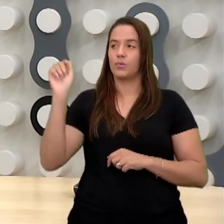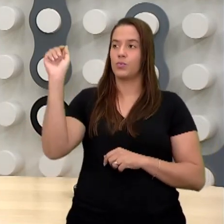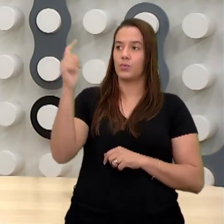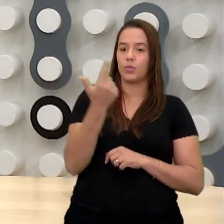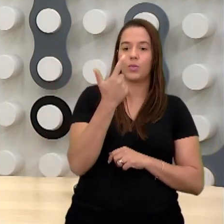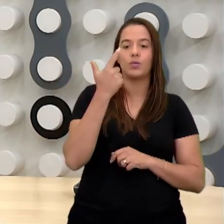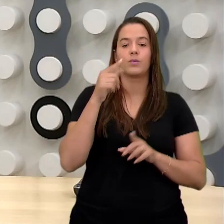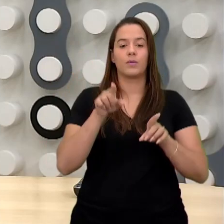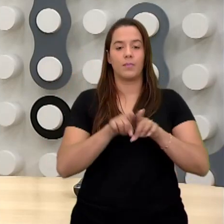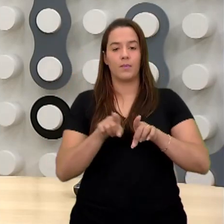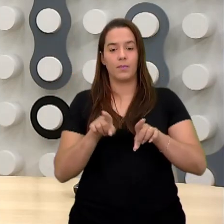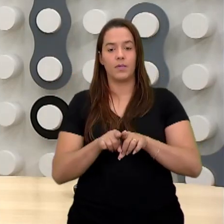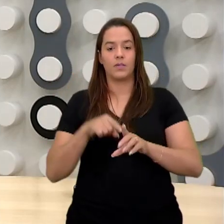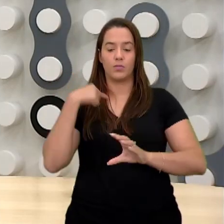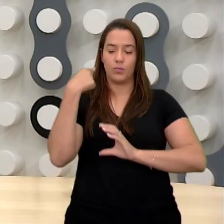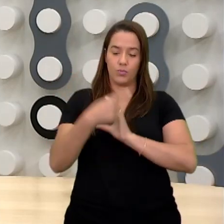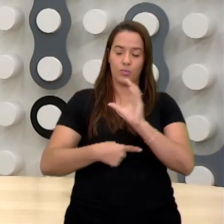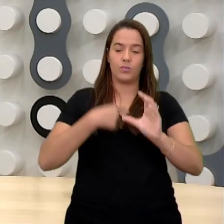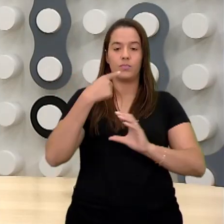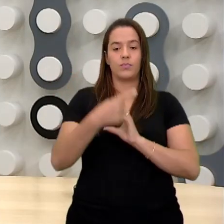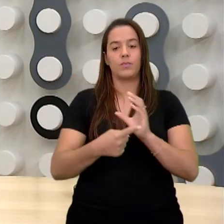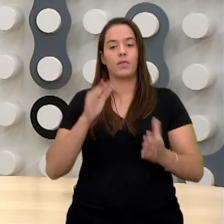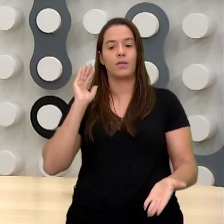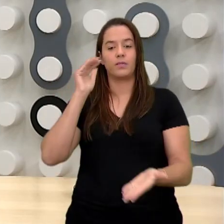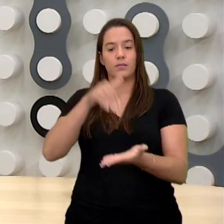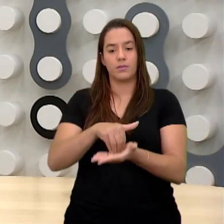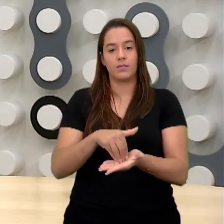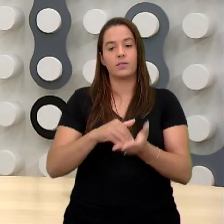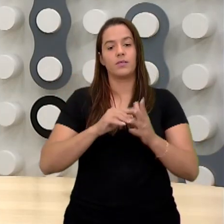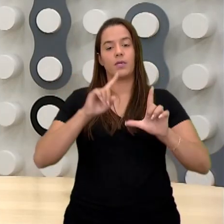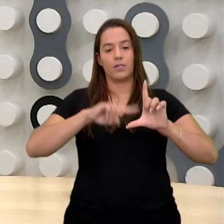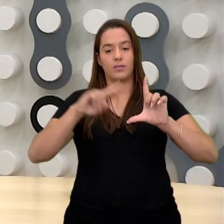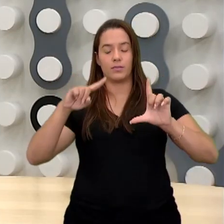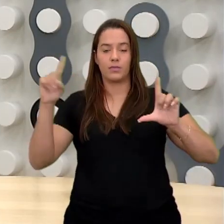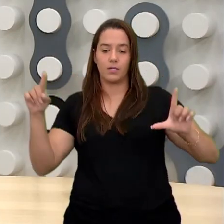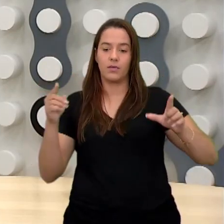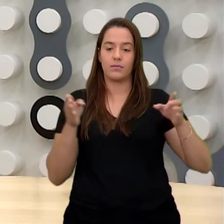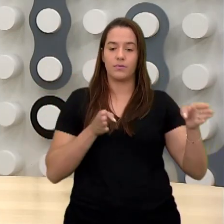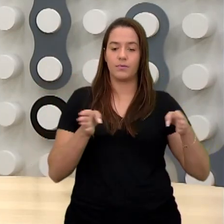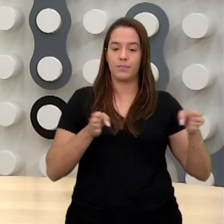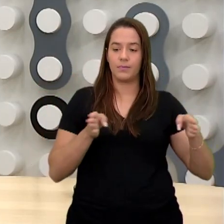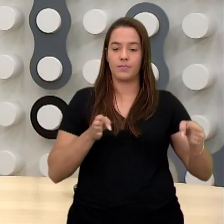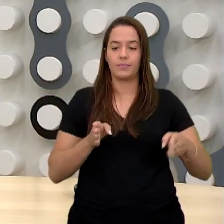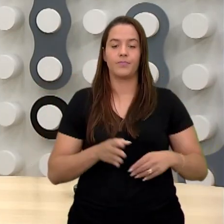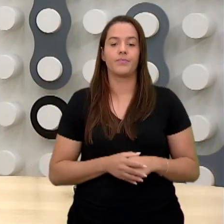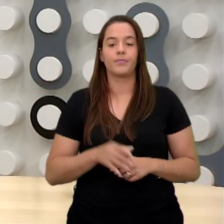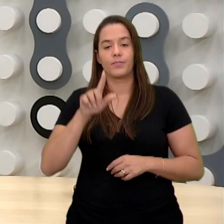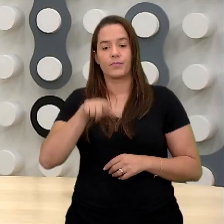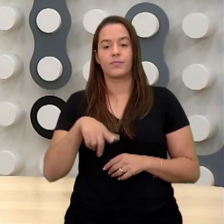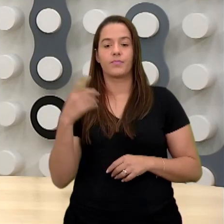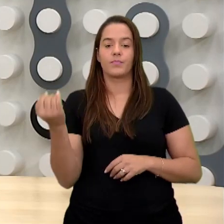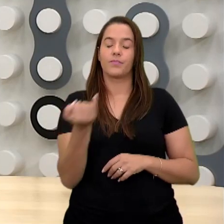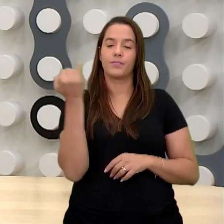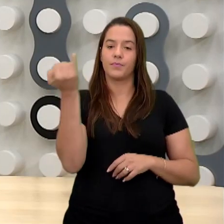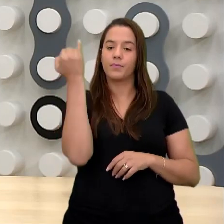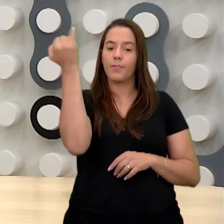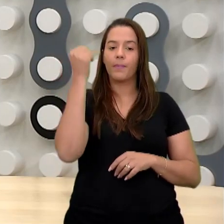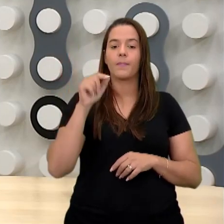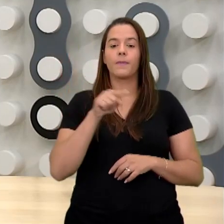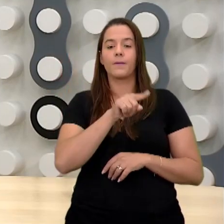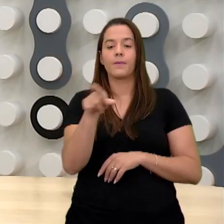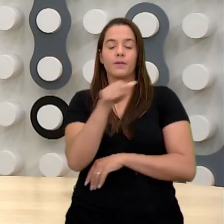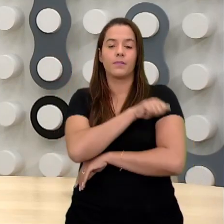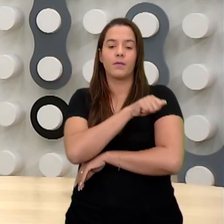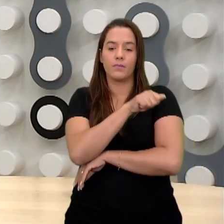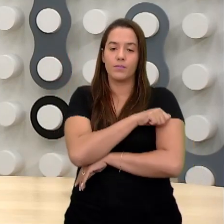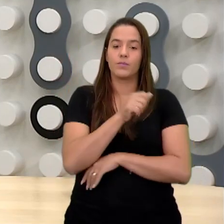da formação do nosso planeta, e até chegar nessa escala do tempo geológico, porque é importante o aluno conhecer, né, esse